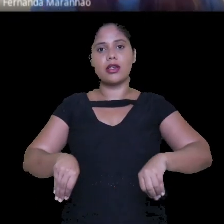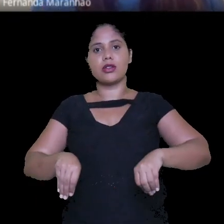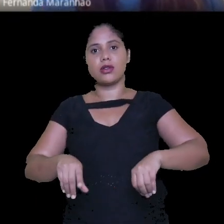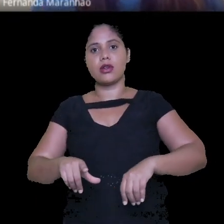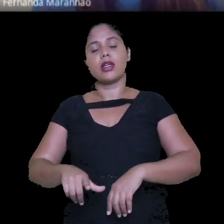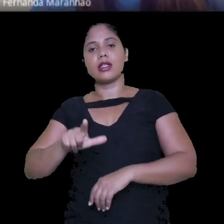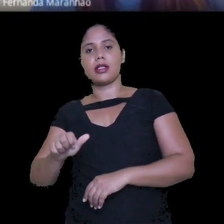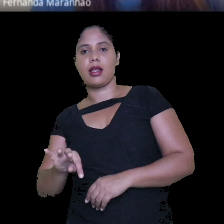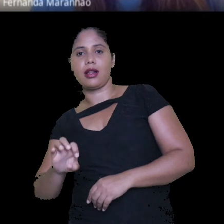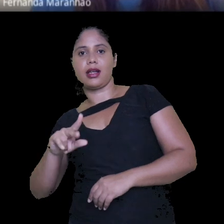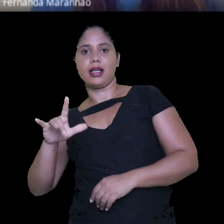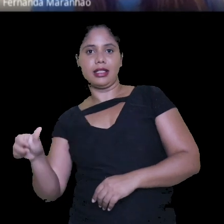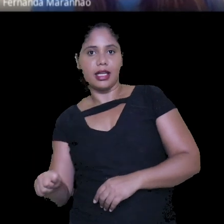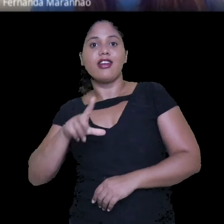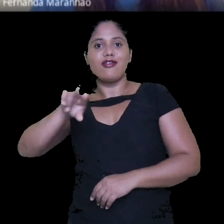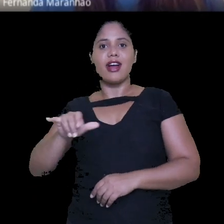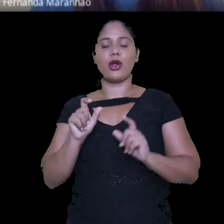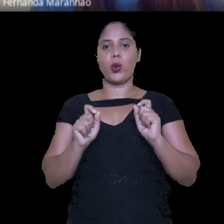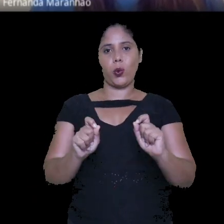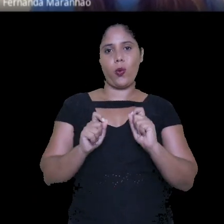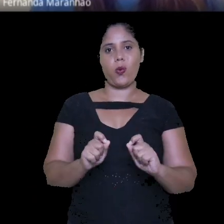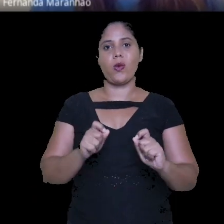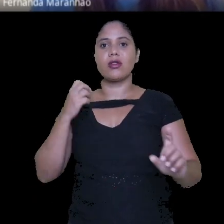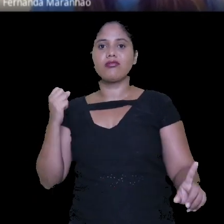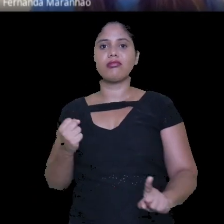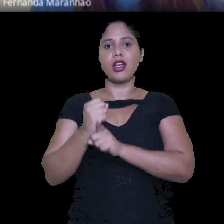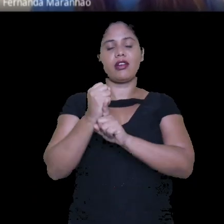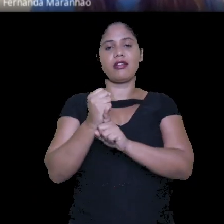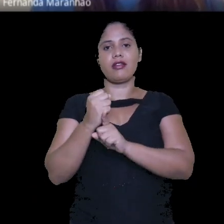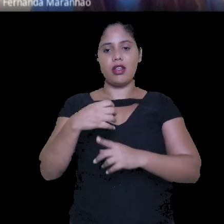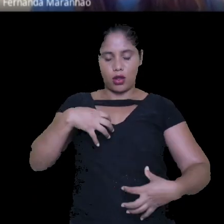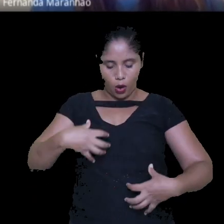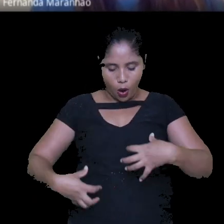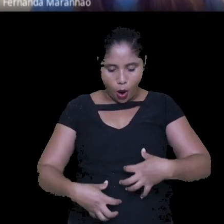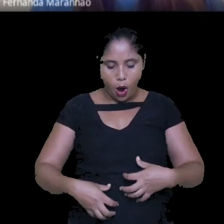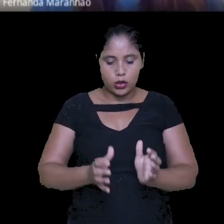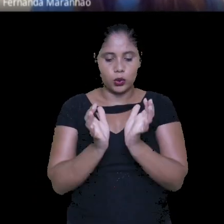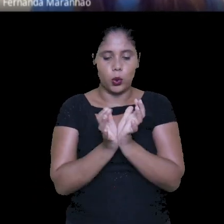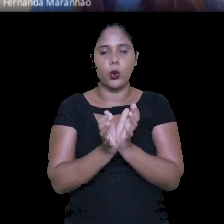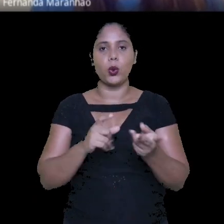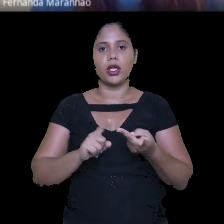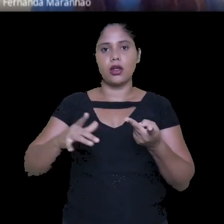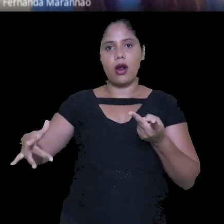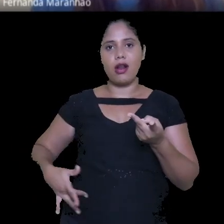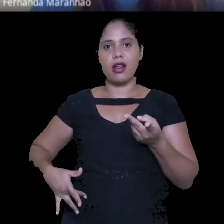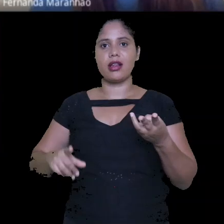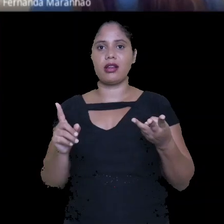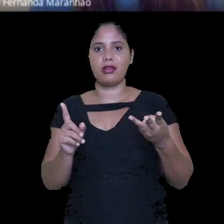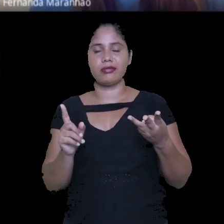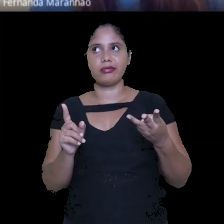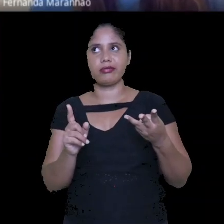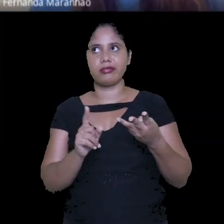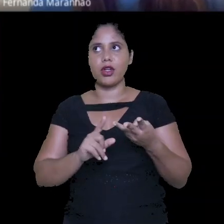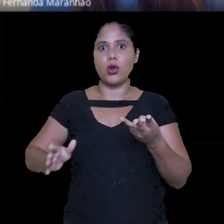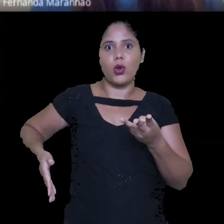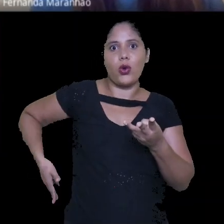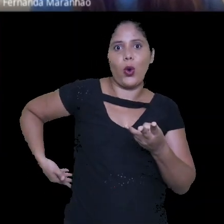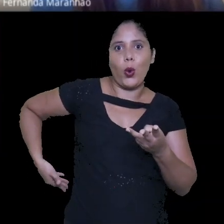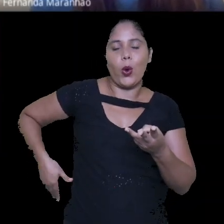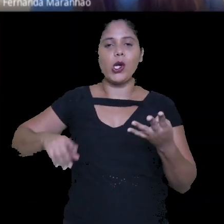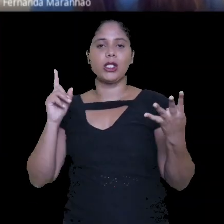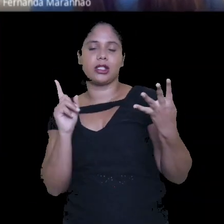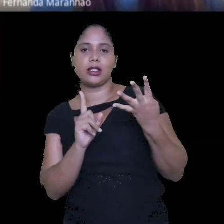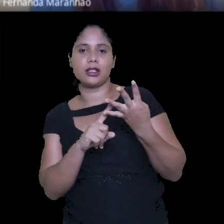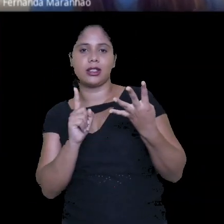esquerda, encontra-se um QR Code para acessar a publicação que explica a fisiopatologia dessa condição. O nosso próximo